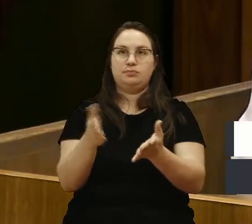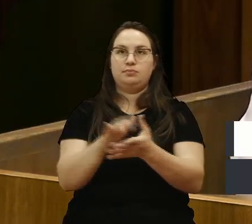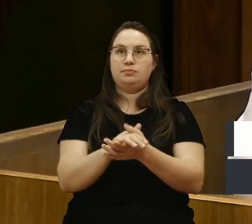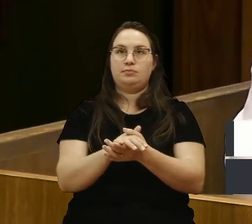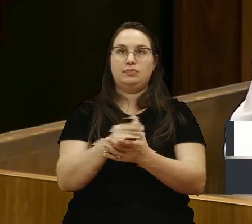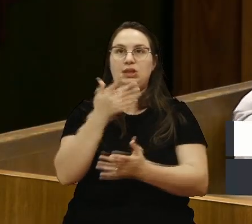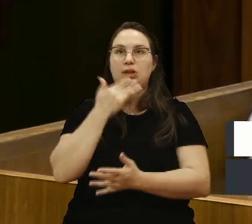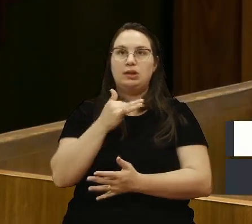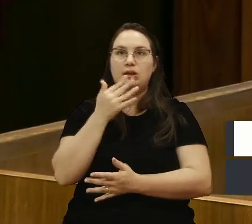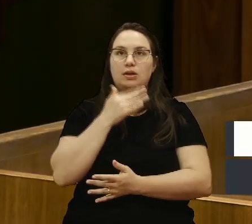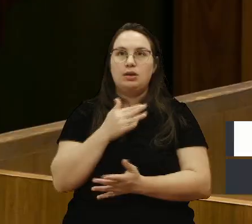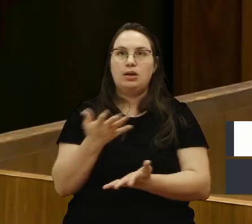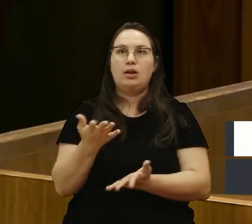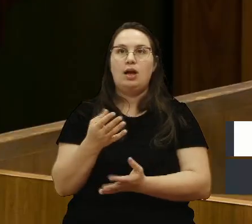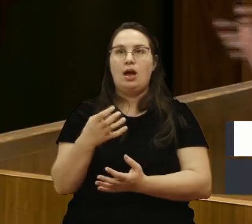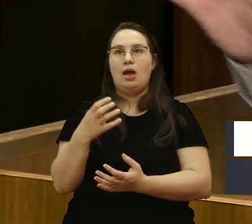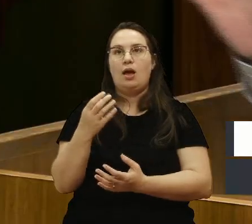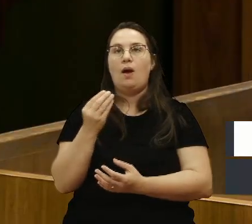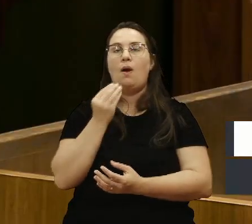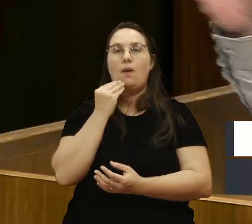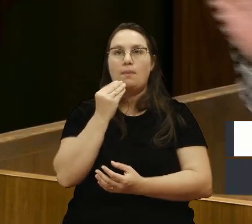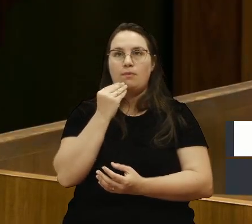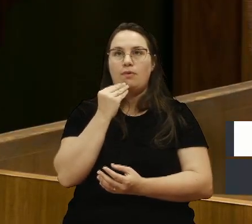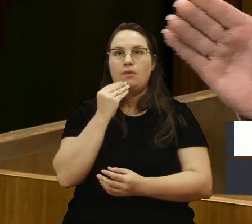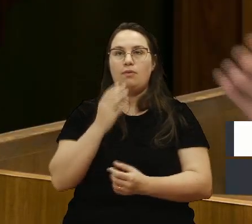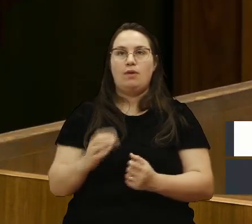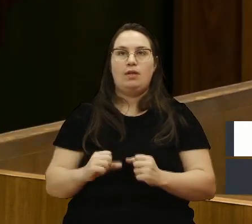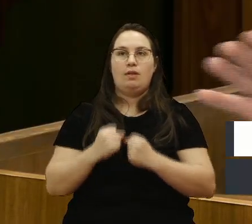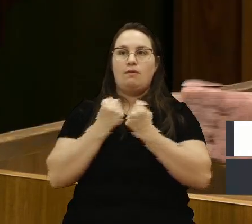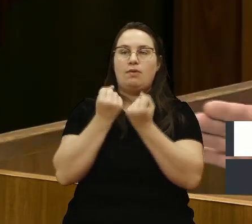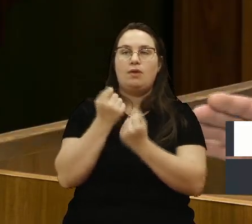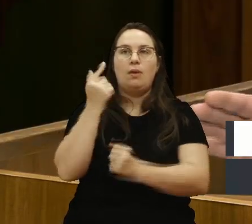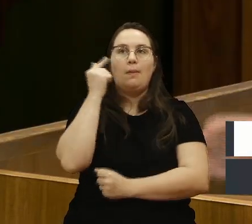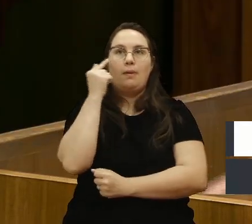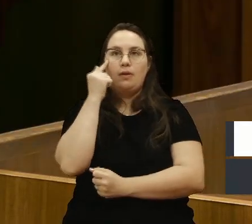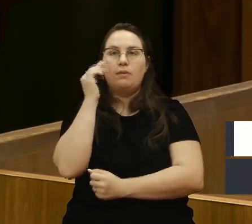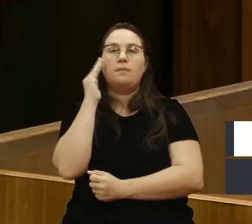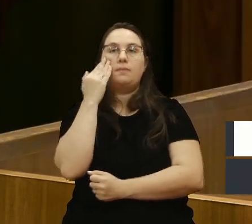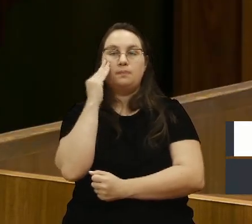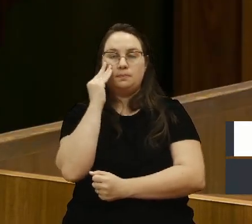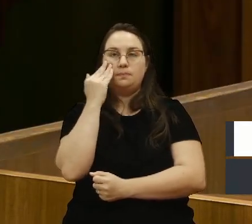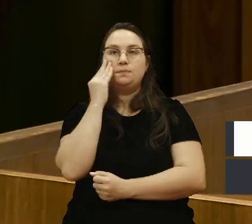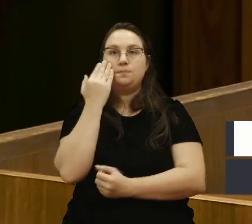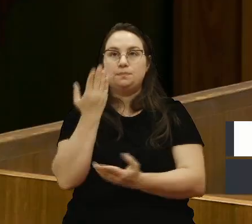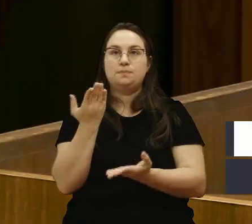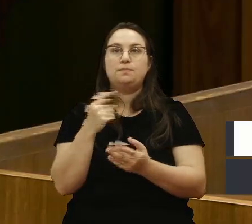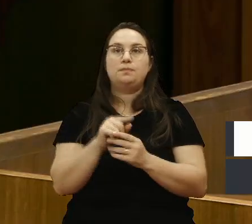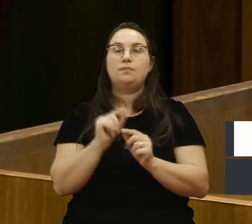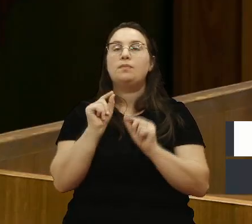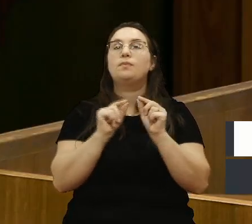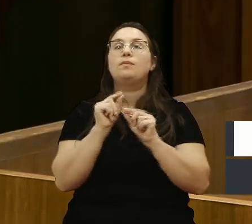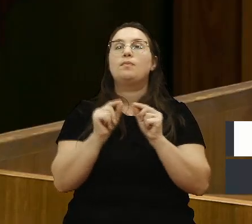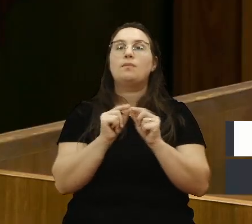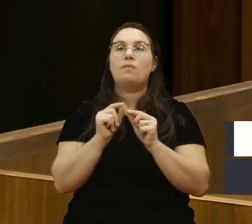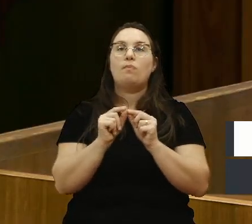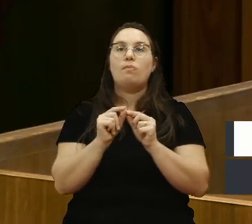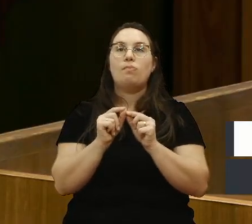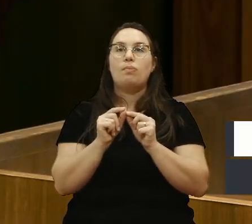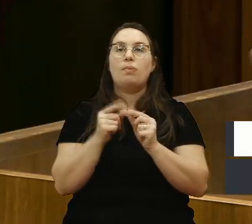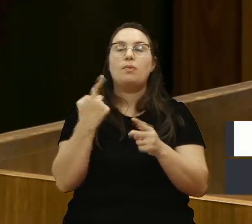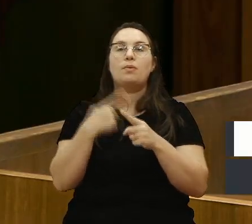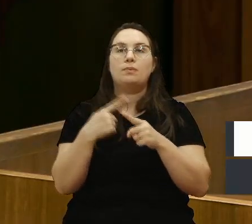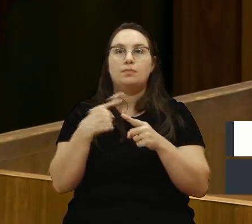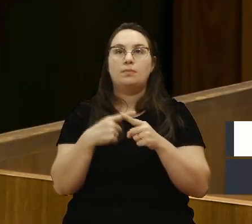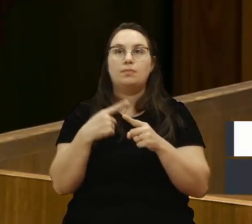é criança, claro que cada um vai defender o seu modo de pensar, e a gente entende isso, mas a questão toda é a seguinte: por que